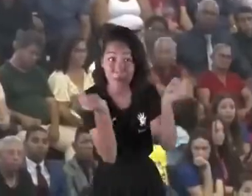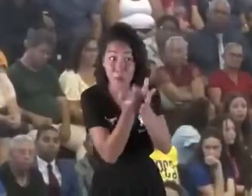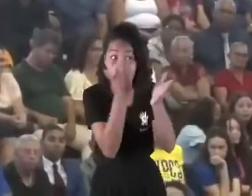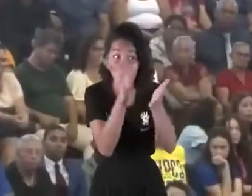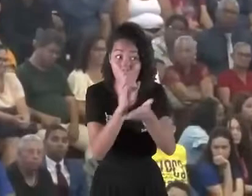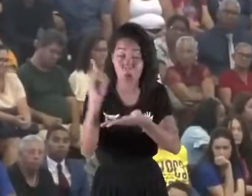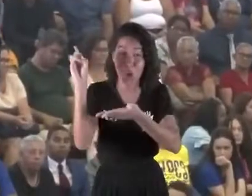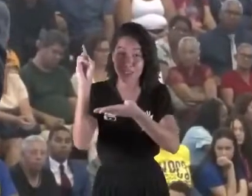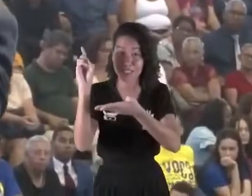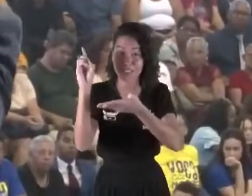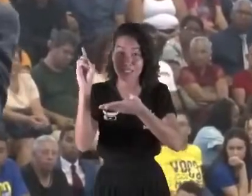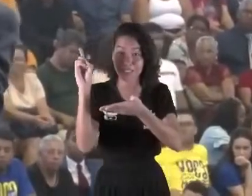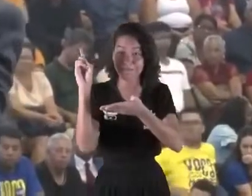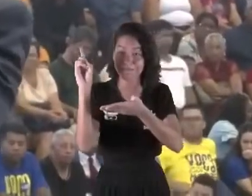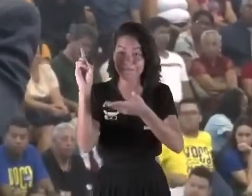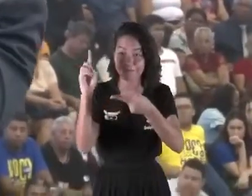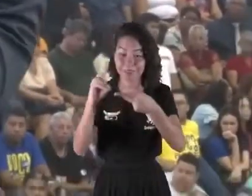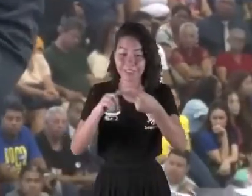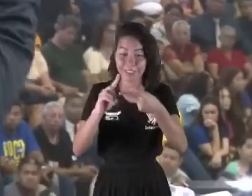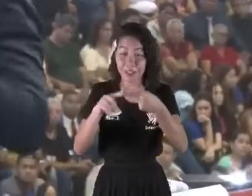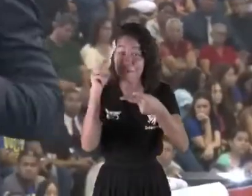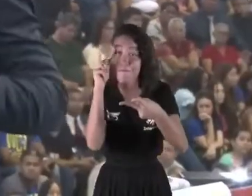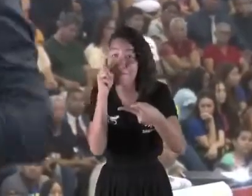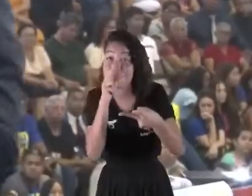Quem já ouviu essa voz?